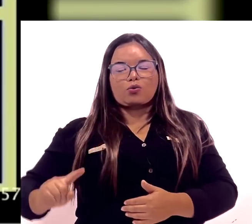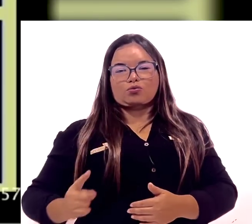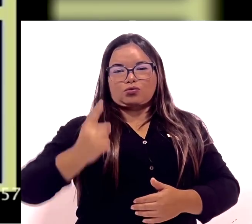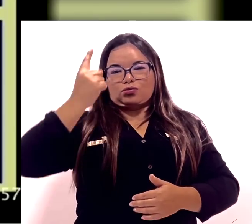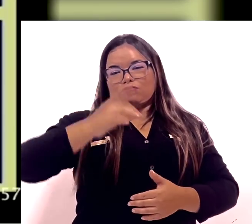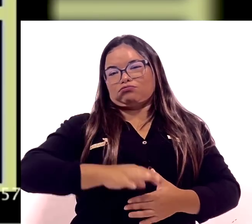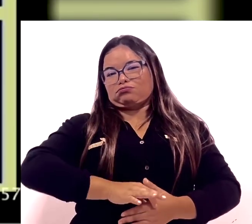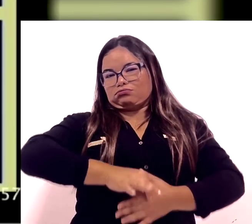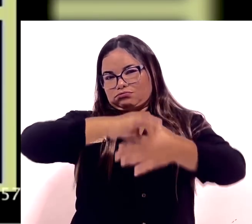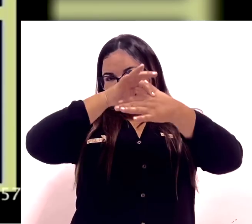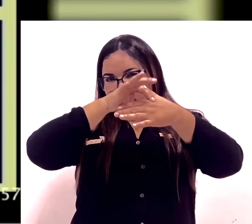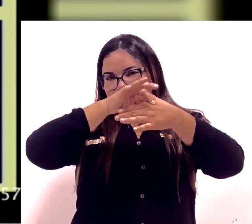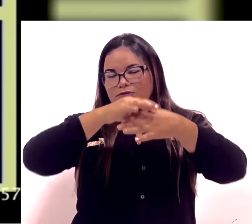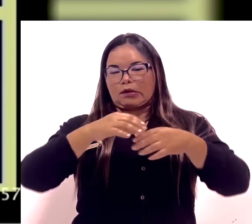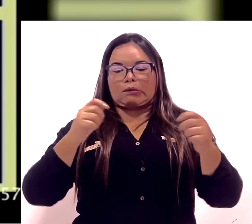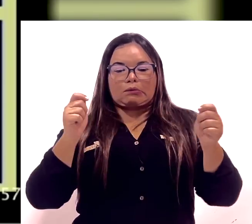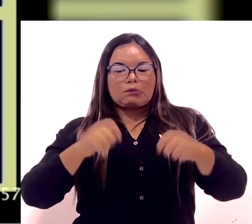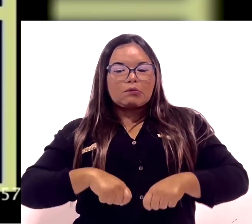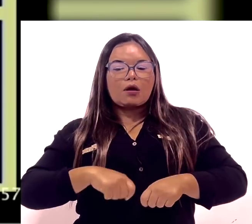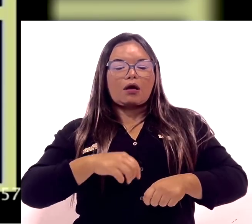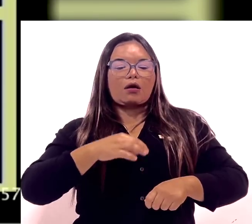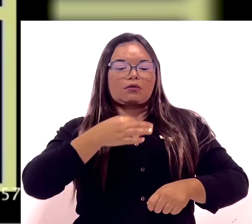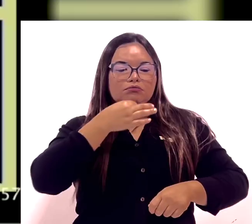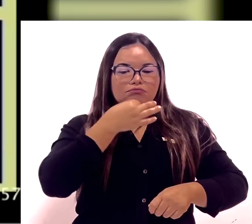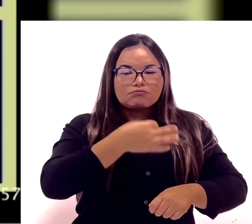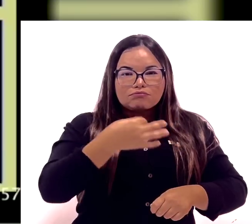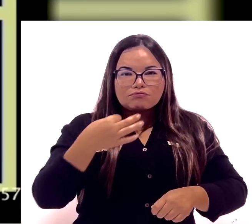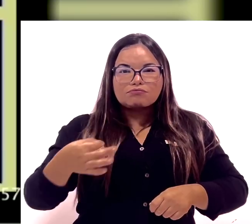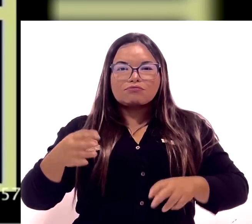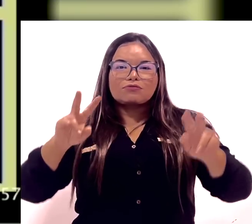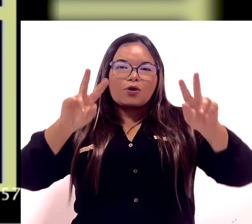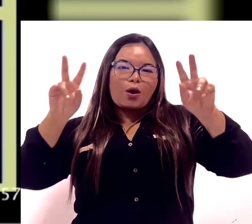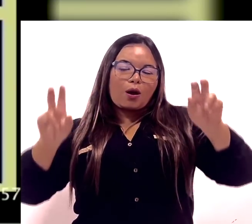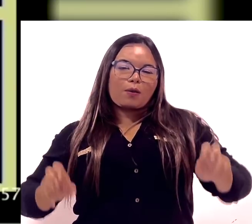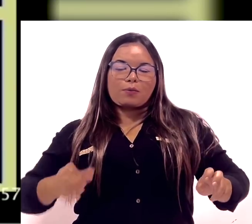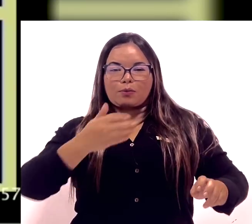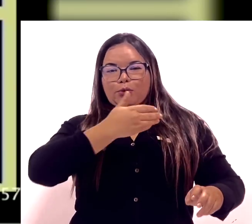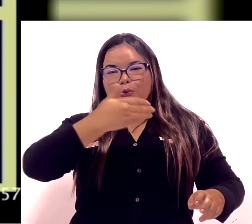em setores judiciais e políticos?